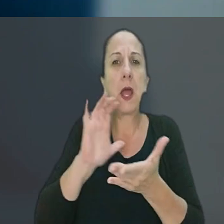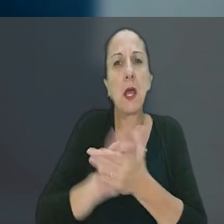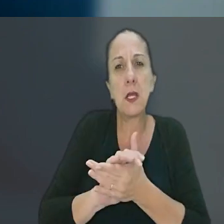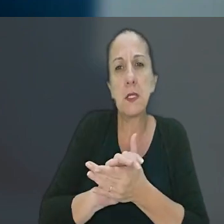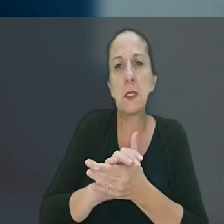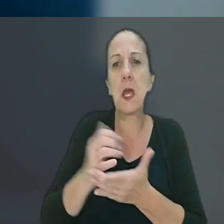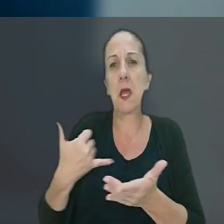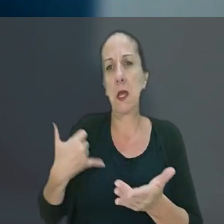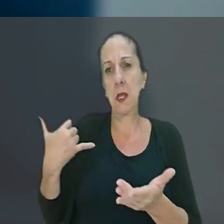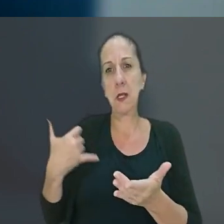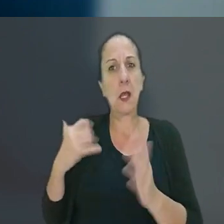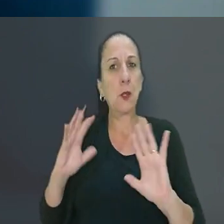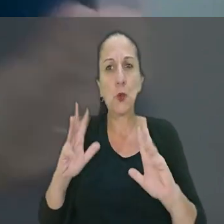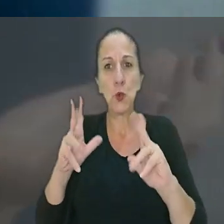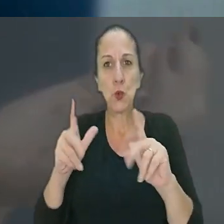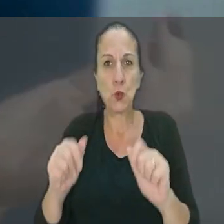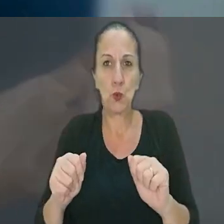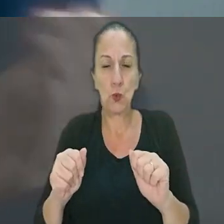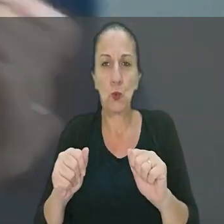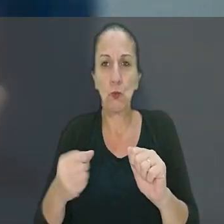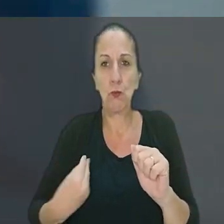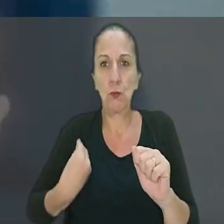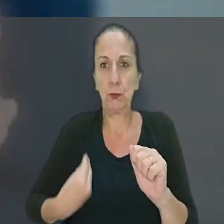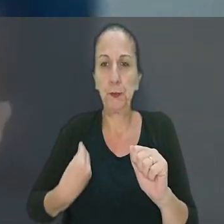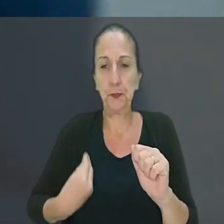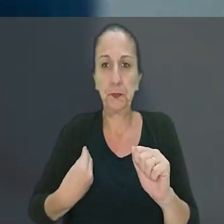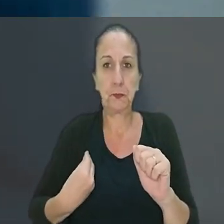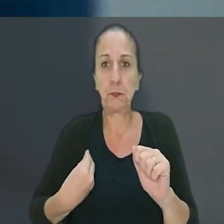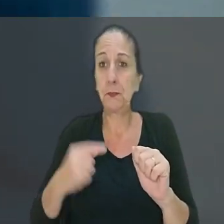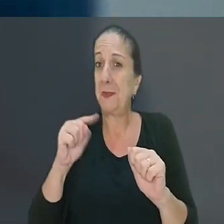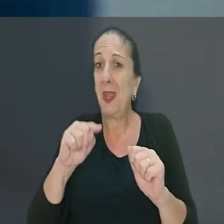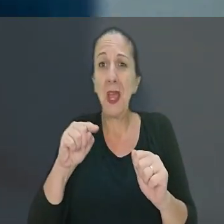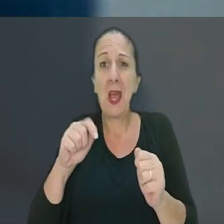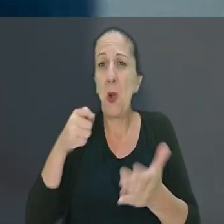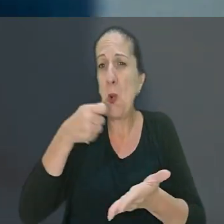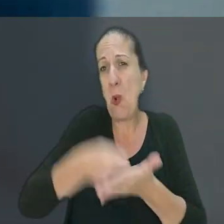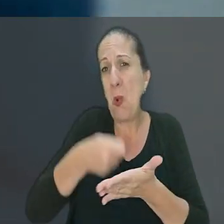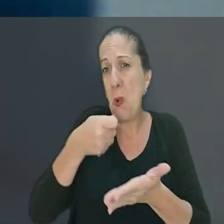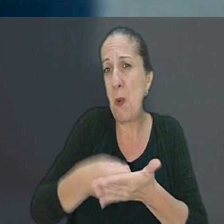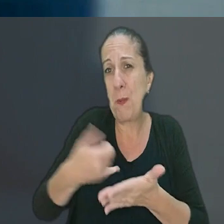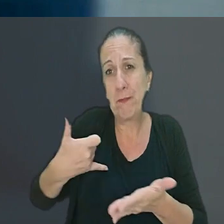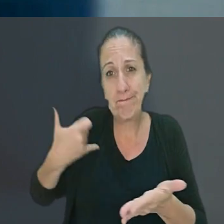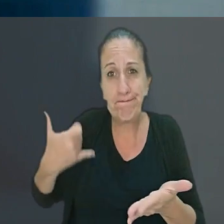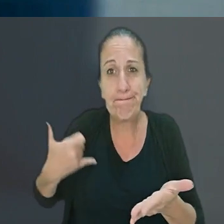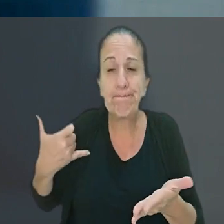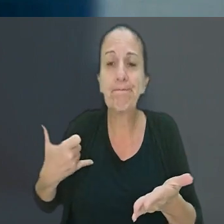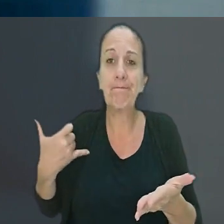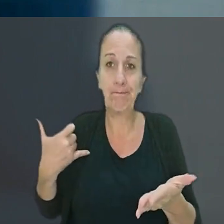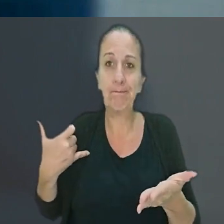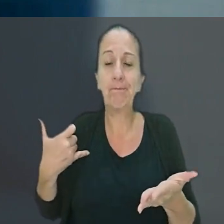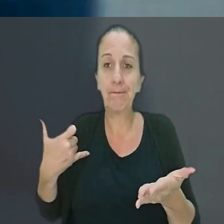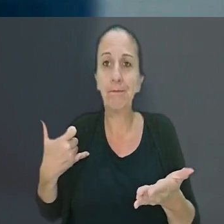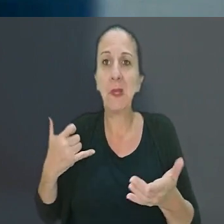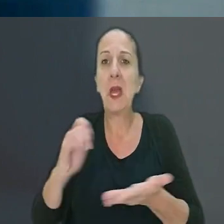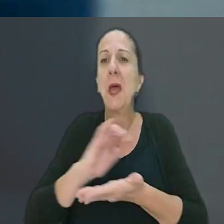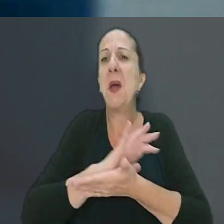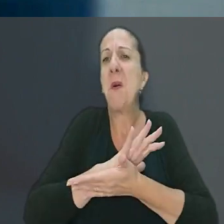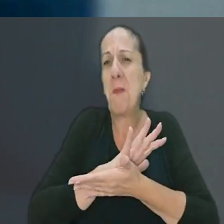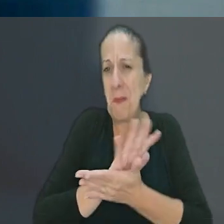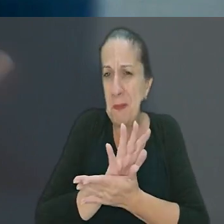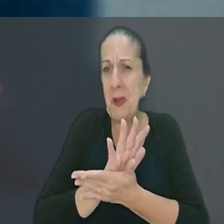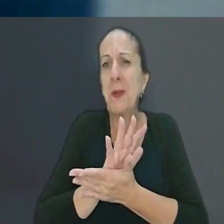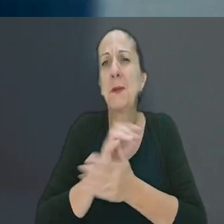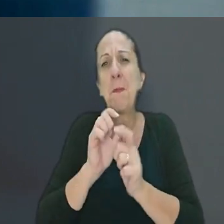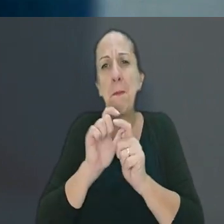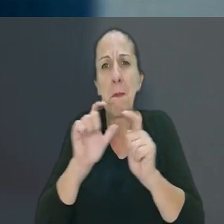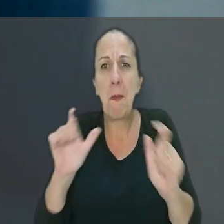para casar, elas têm idade para tudo, né, na vida, assim, elas são cobradas pela questão etária. Então, o preconceito